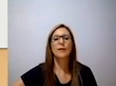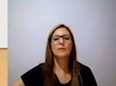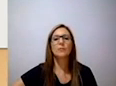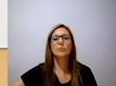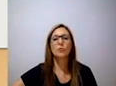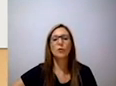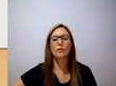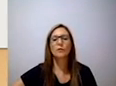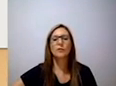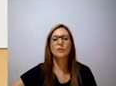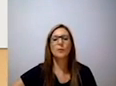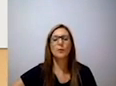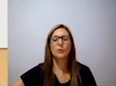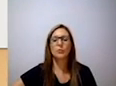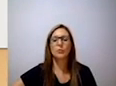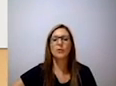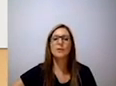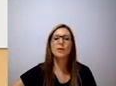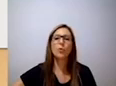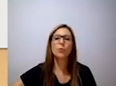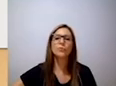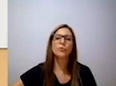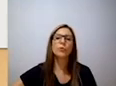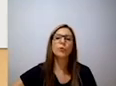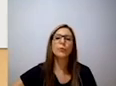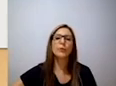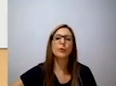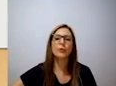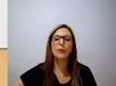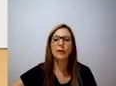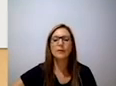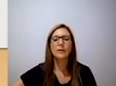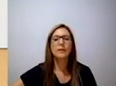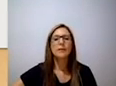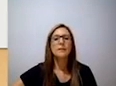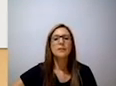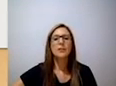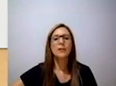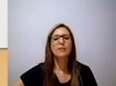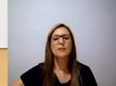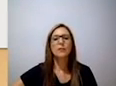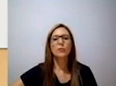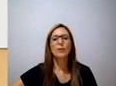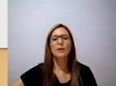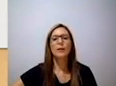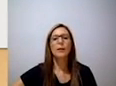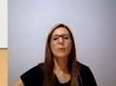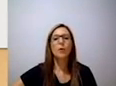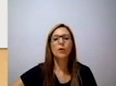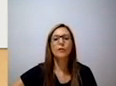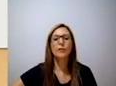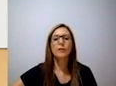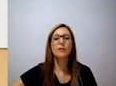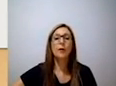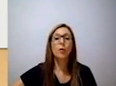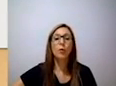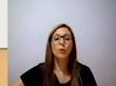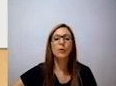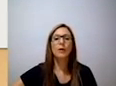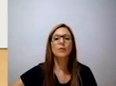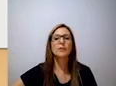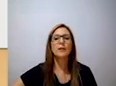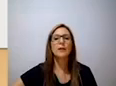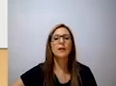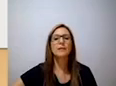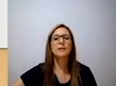pelos quais os óvulos e espermatozoides se encontram no corpo da mulher. Já a vasectomia remove e